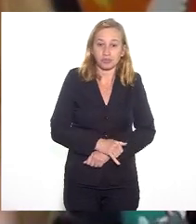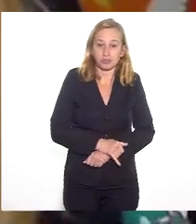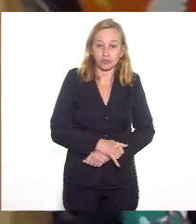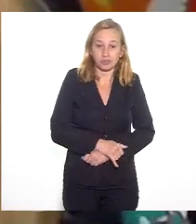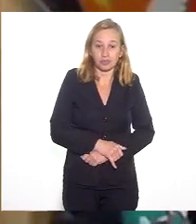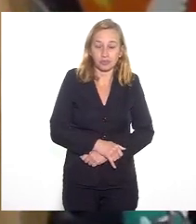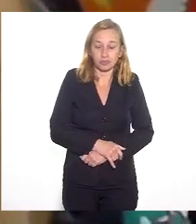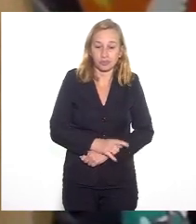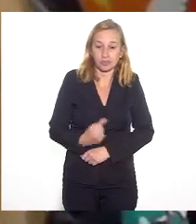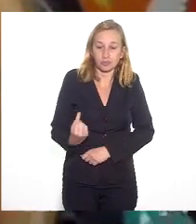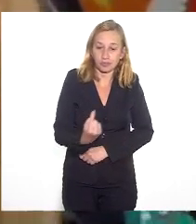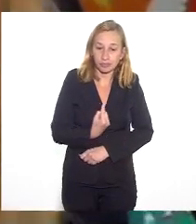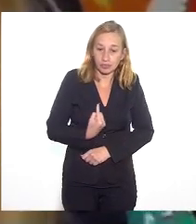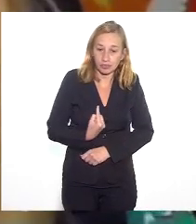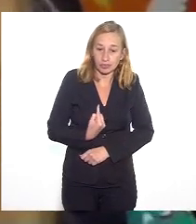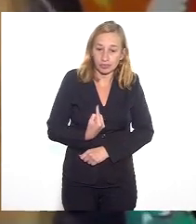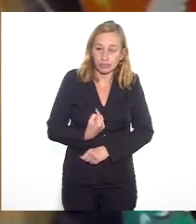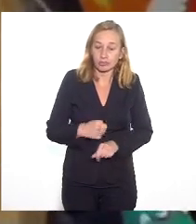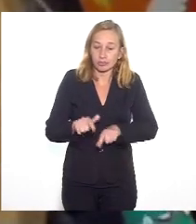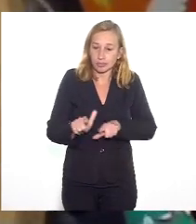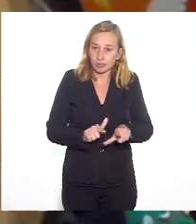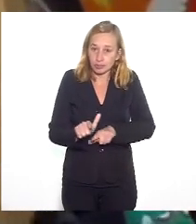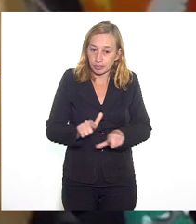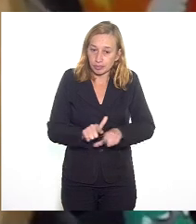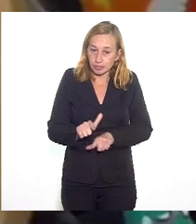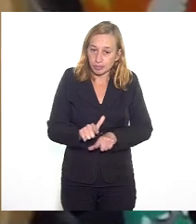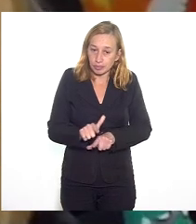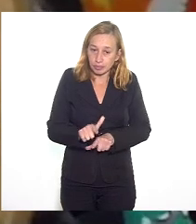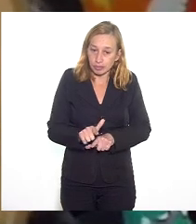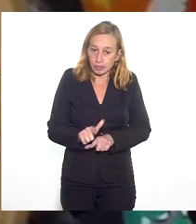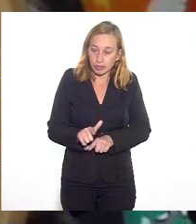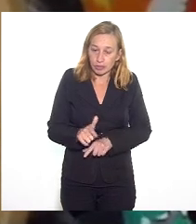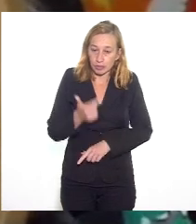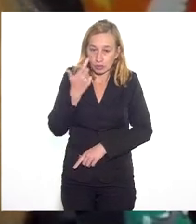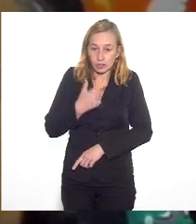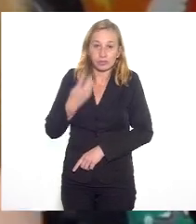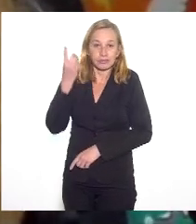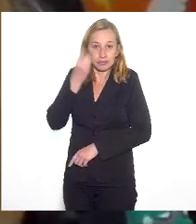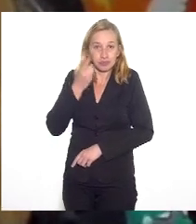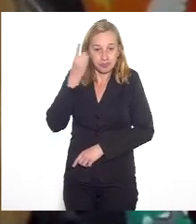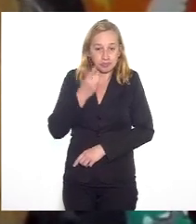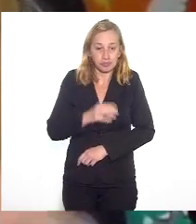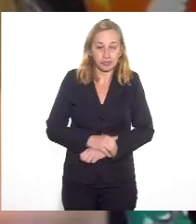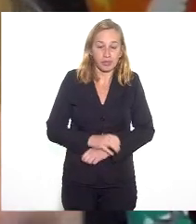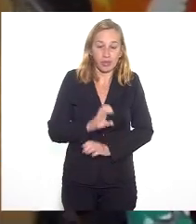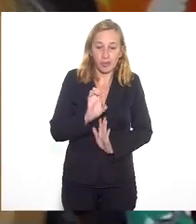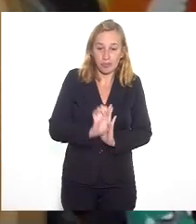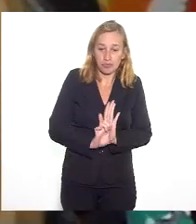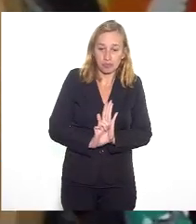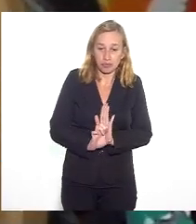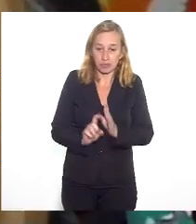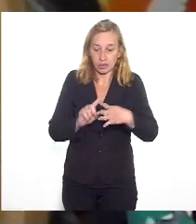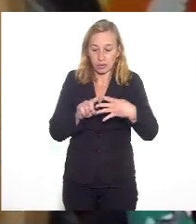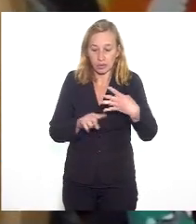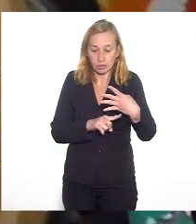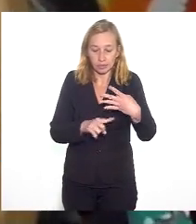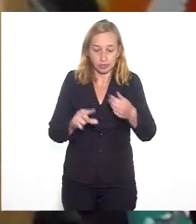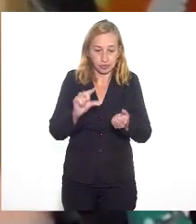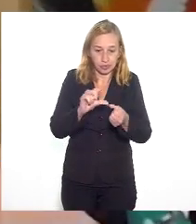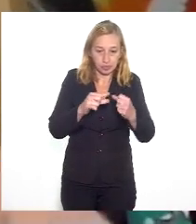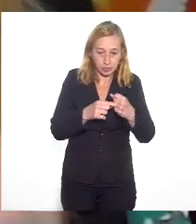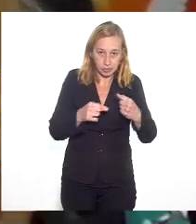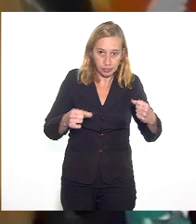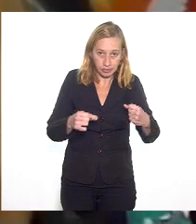para que o nosso trabalho enquanto parlamentares. A emenda consiste em 4 artigos